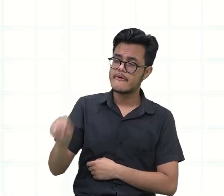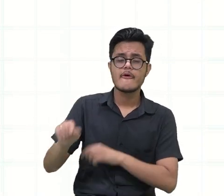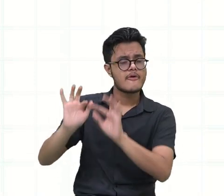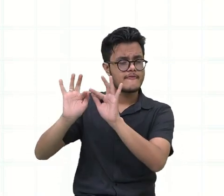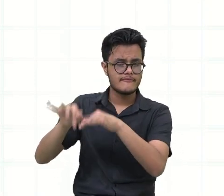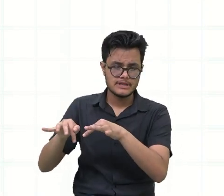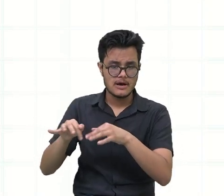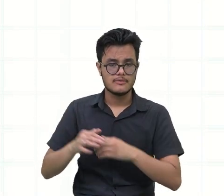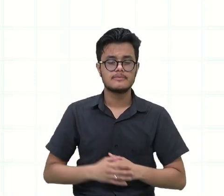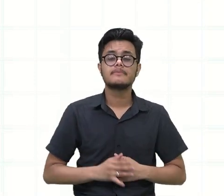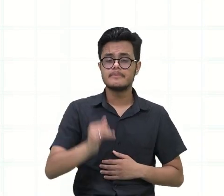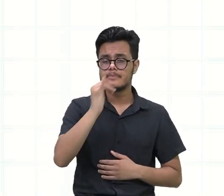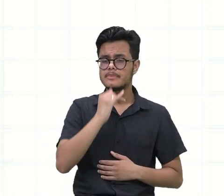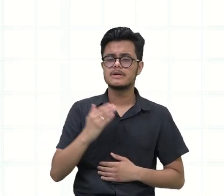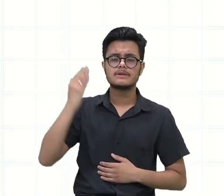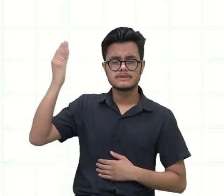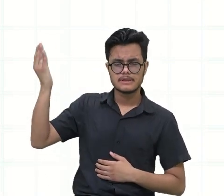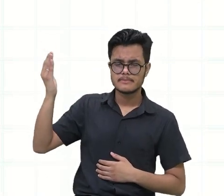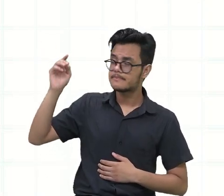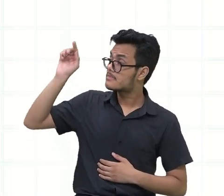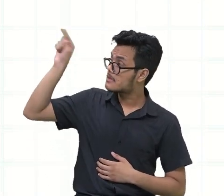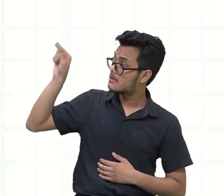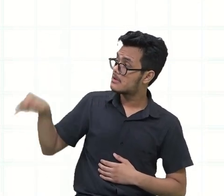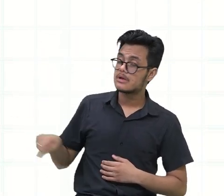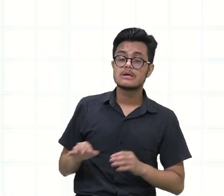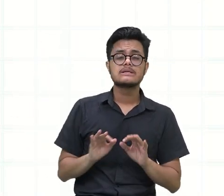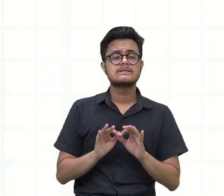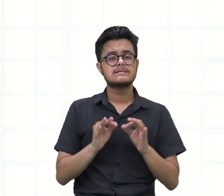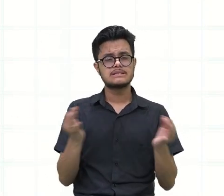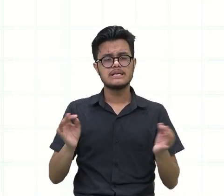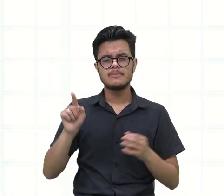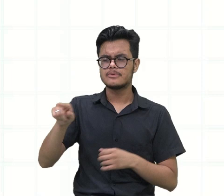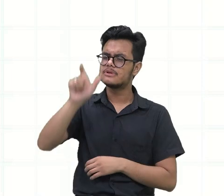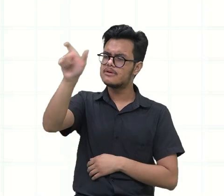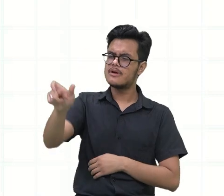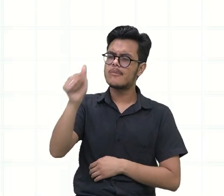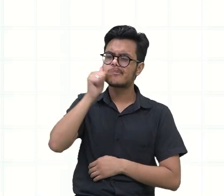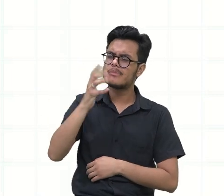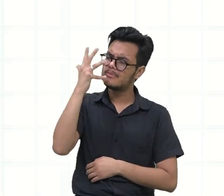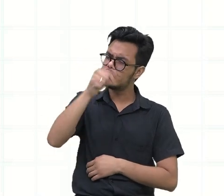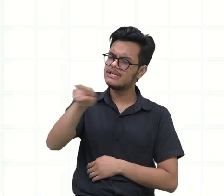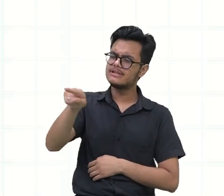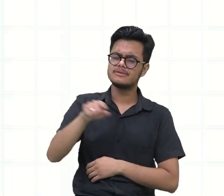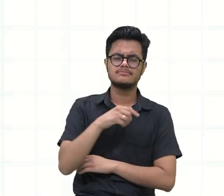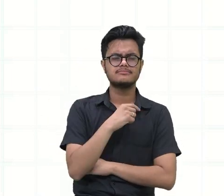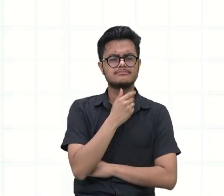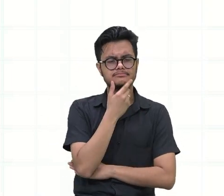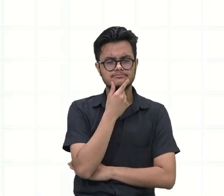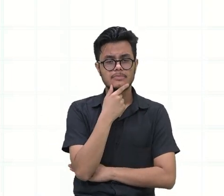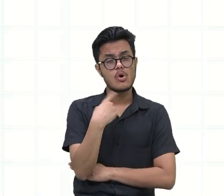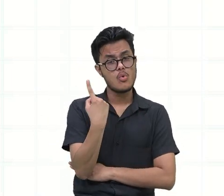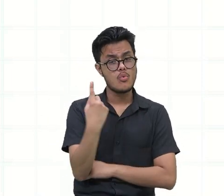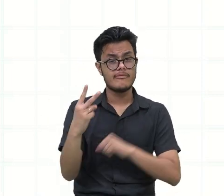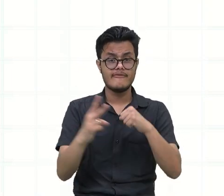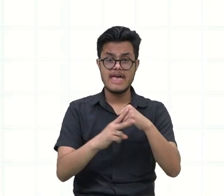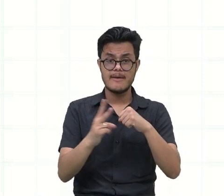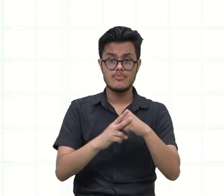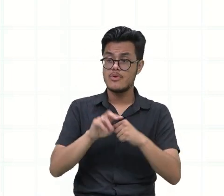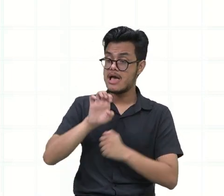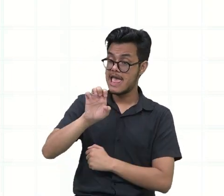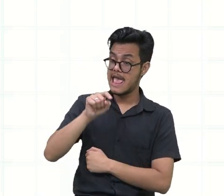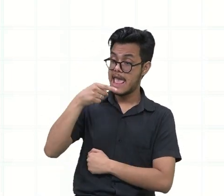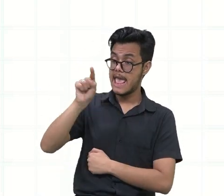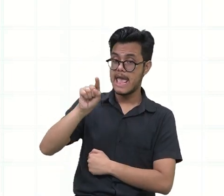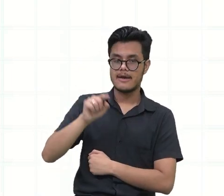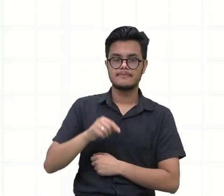Então, vamos ver aqui os exemplos. Olha, período simples, a menina é linda, porque só tenho a presença de um verbo, né?